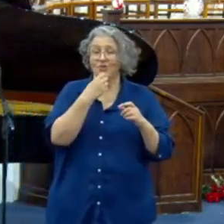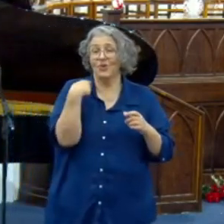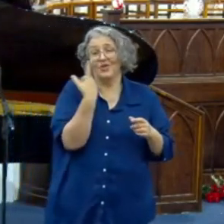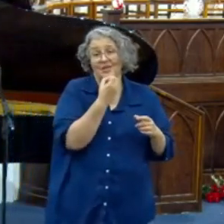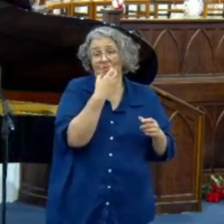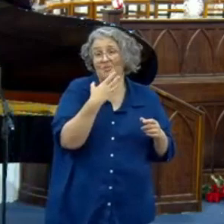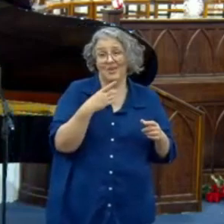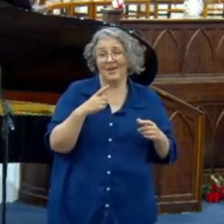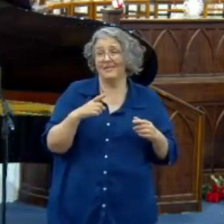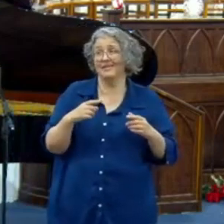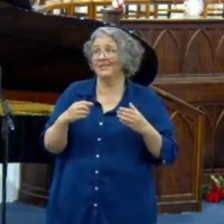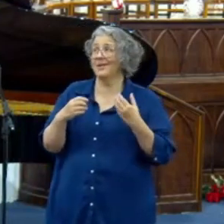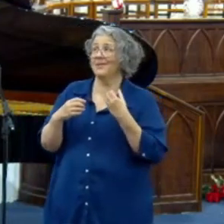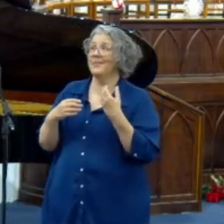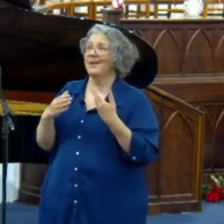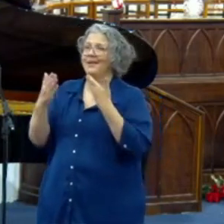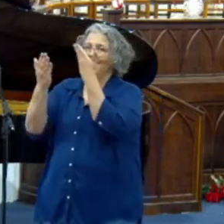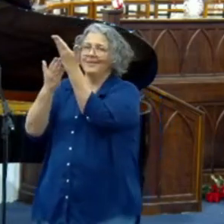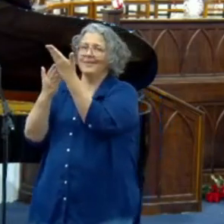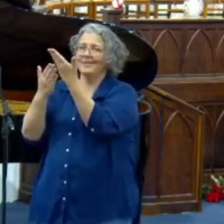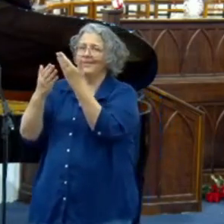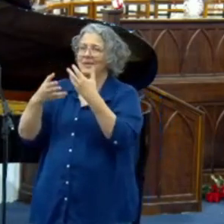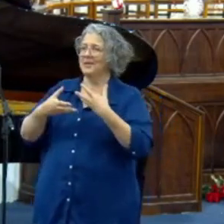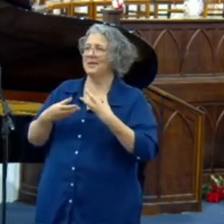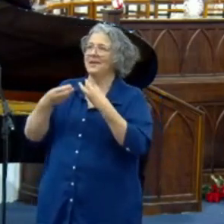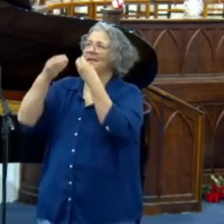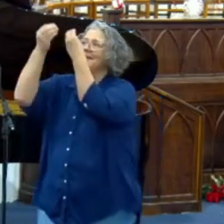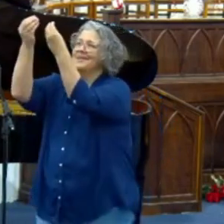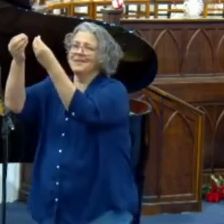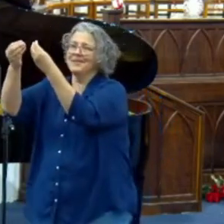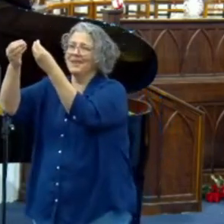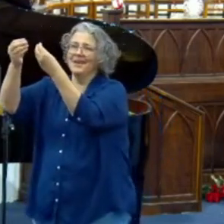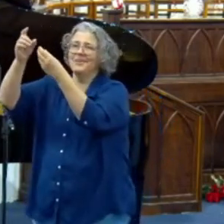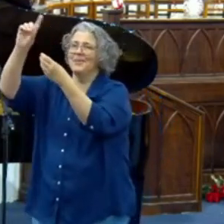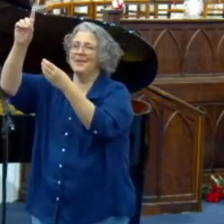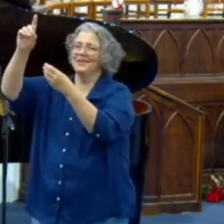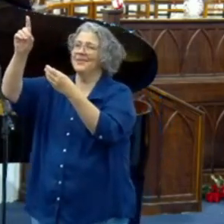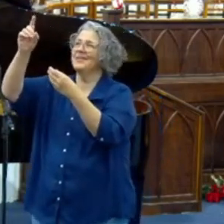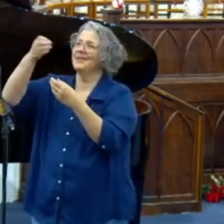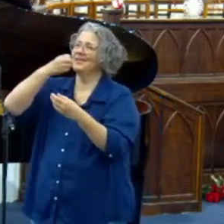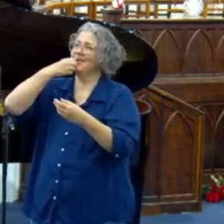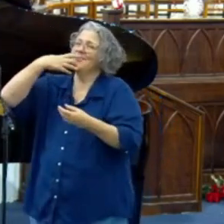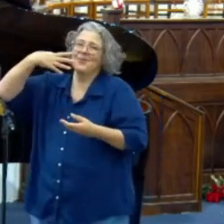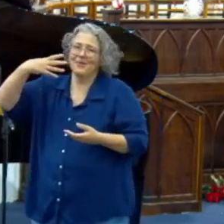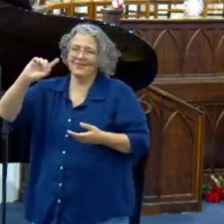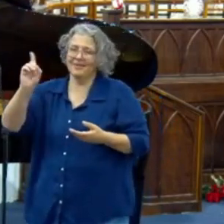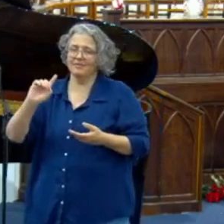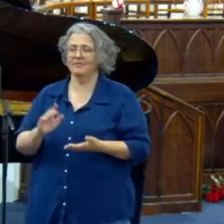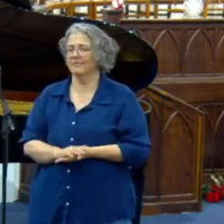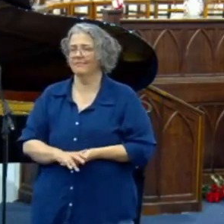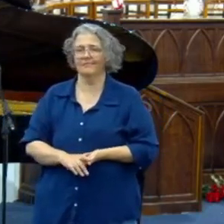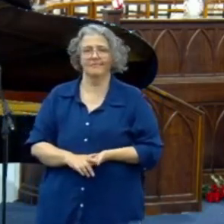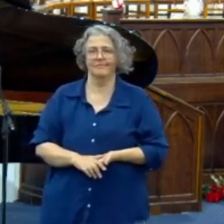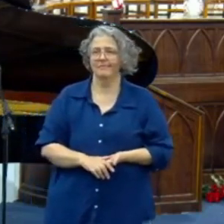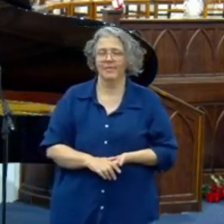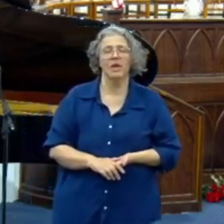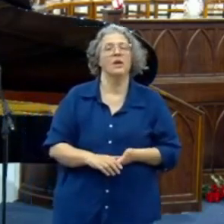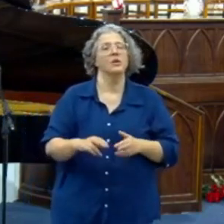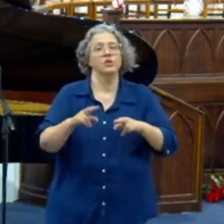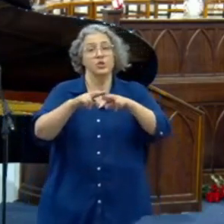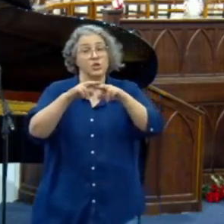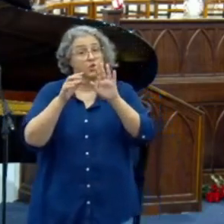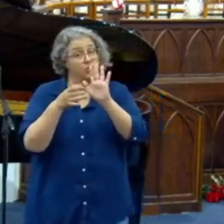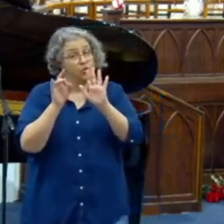Então, nada do que o jovem rico fizesse o tornaria aceitável. Ou Cristo nos torna aceitáveis